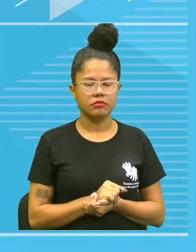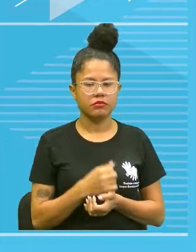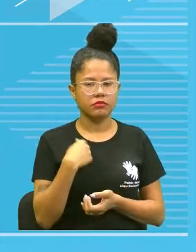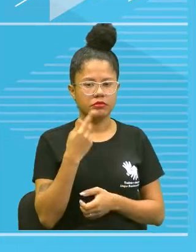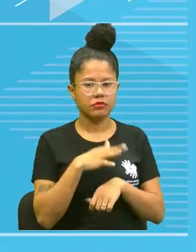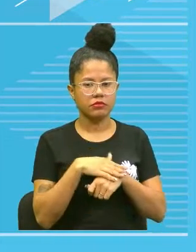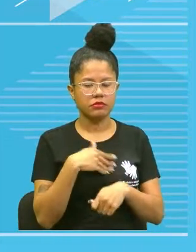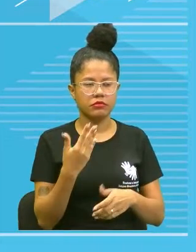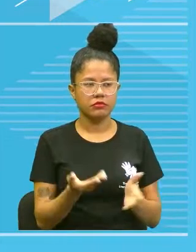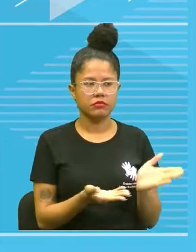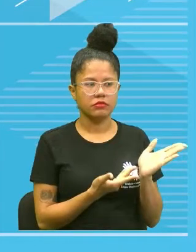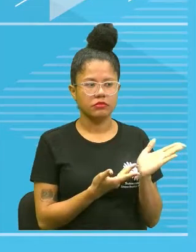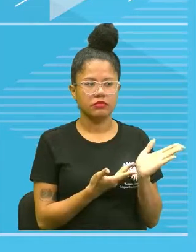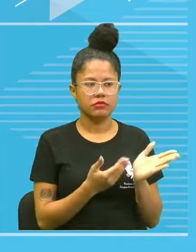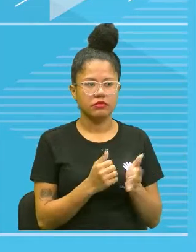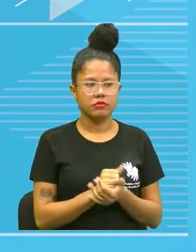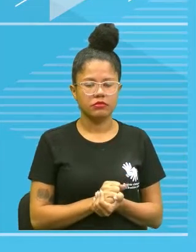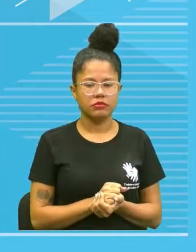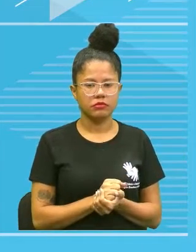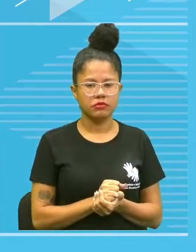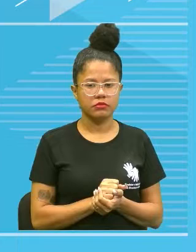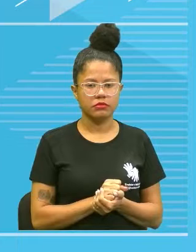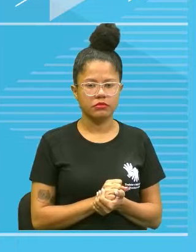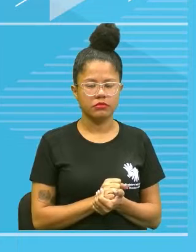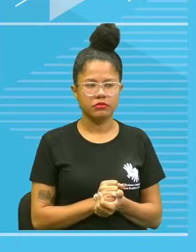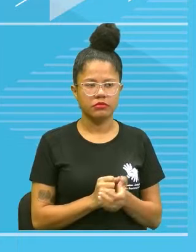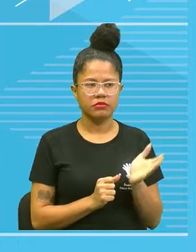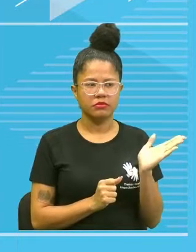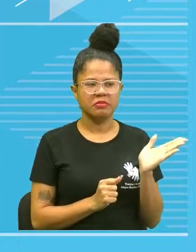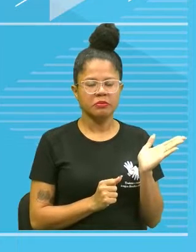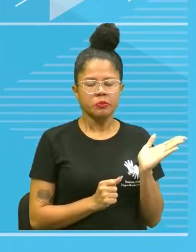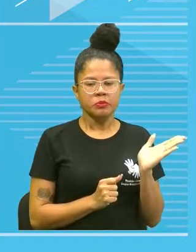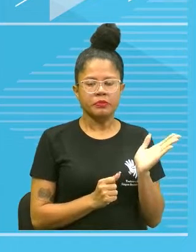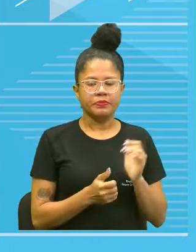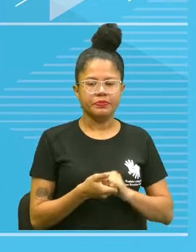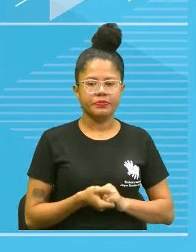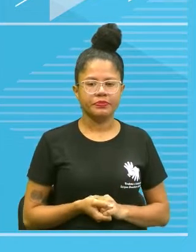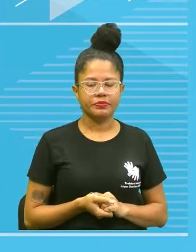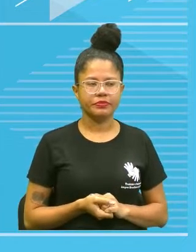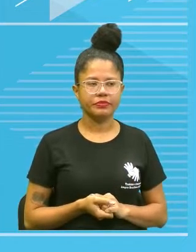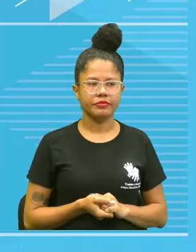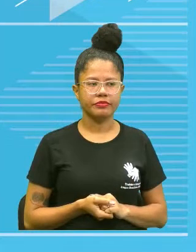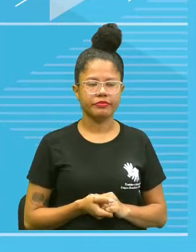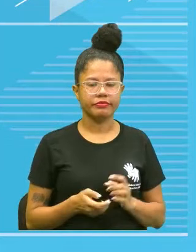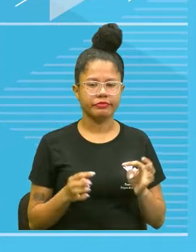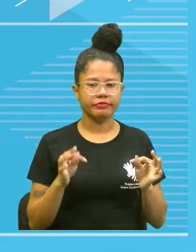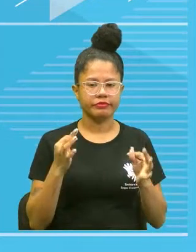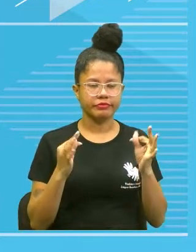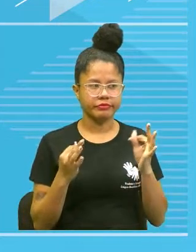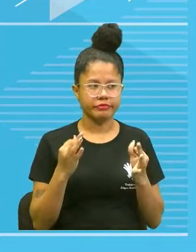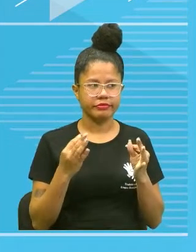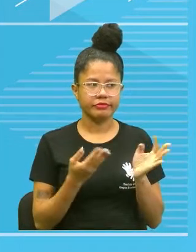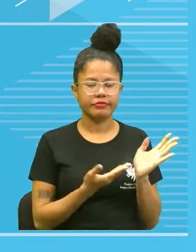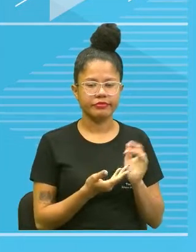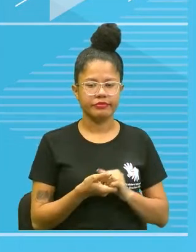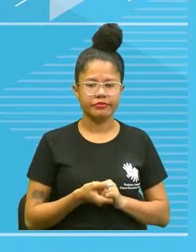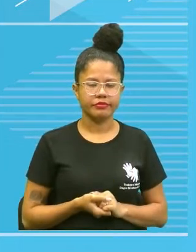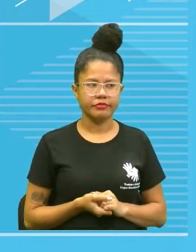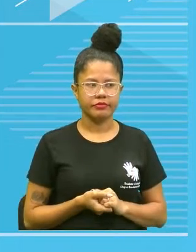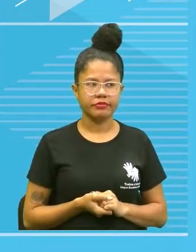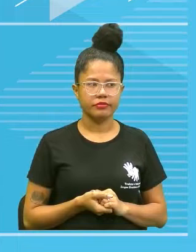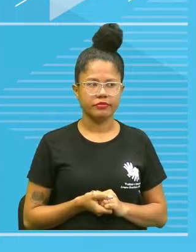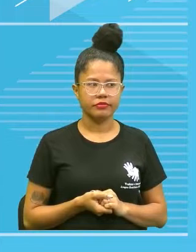de transformação cíclica todo o conjunto de transformações termodinâmicas que tem como estado final